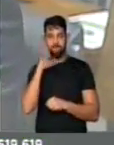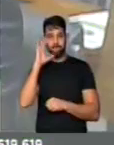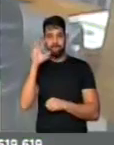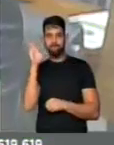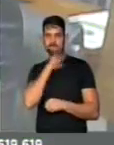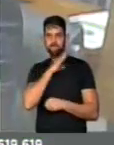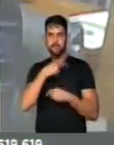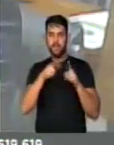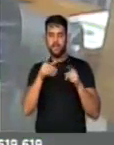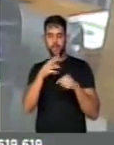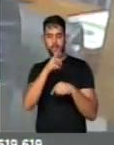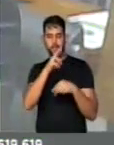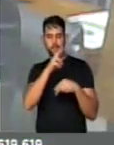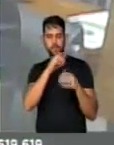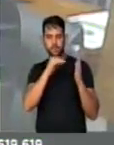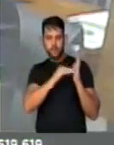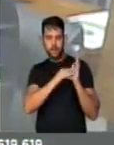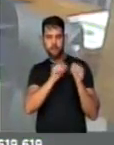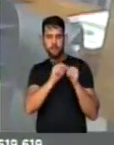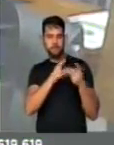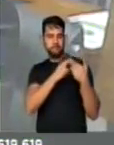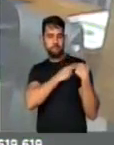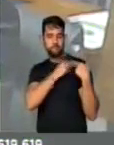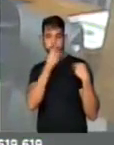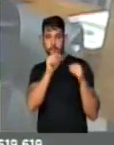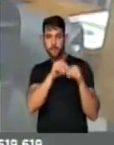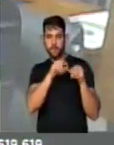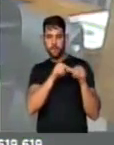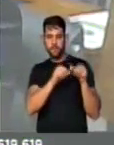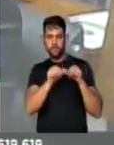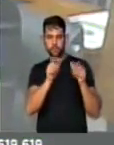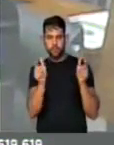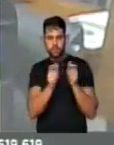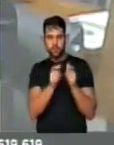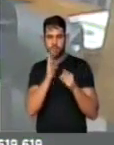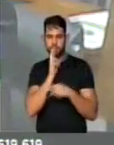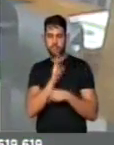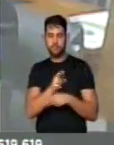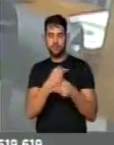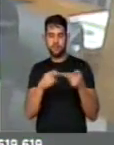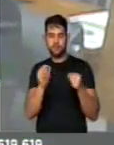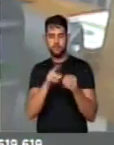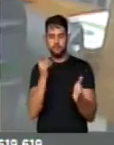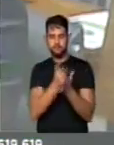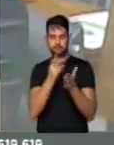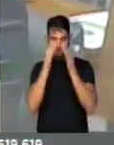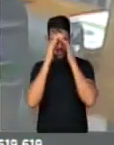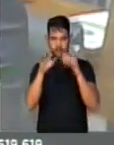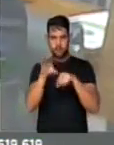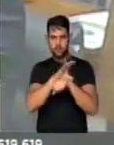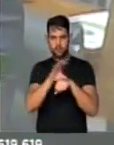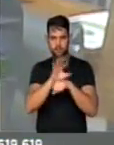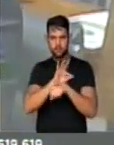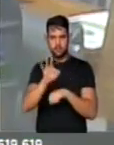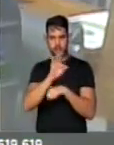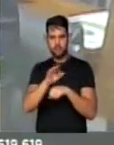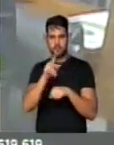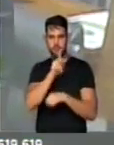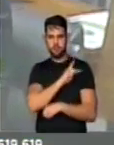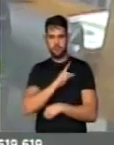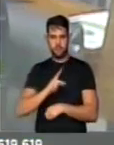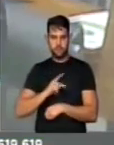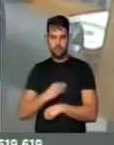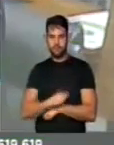para que o Senado cumpra a sua missão, não recue um milímetro e respeitando a Constituição,